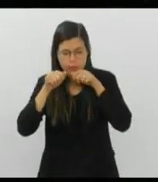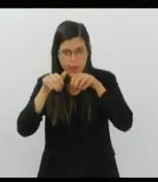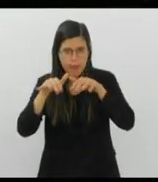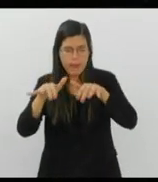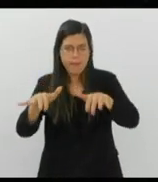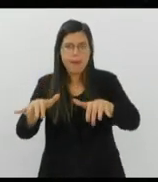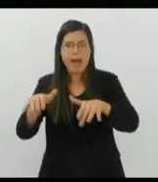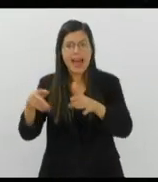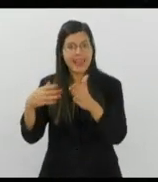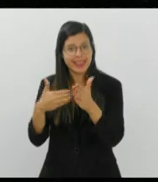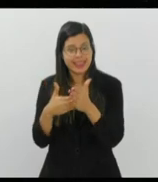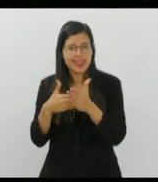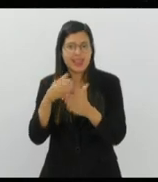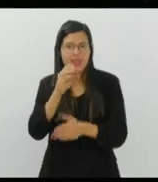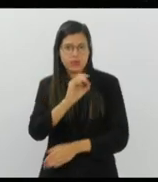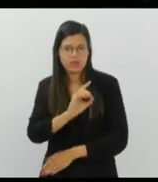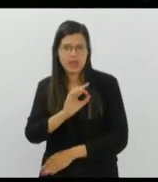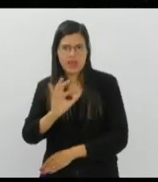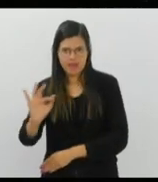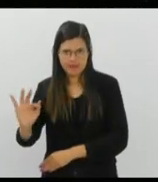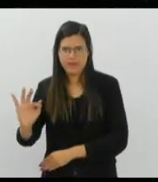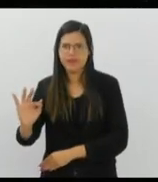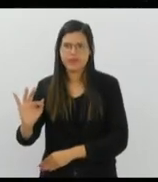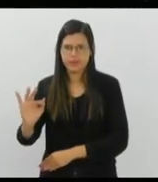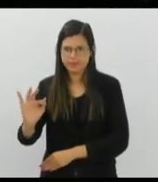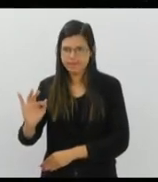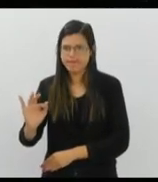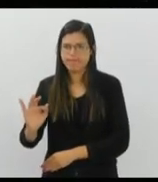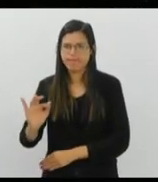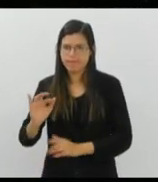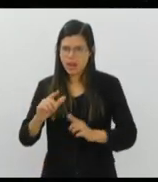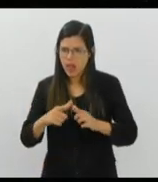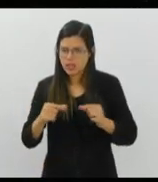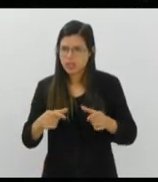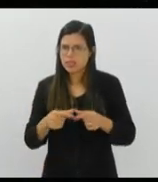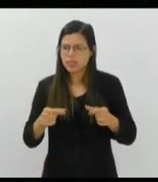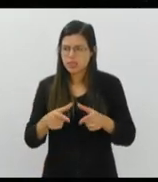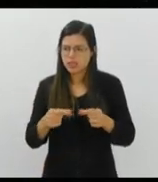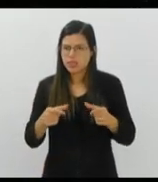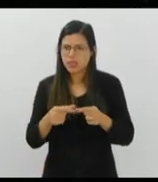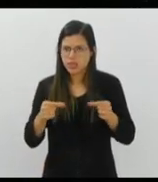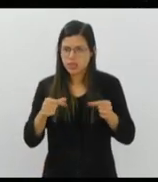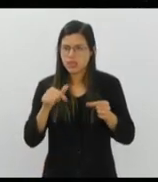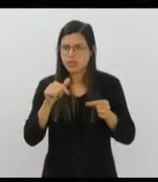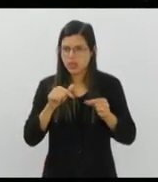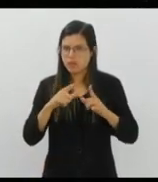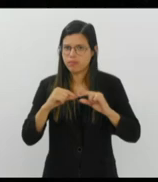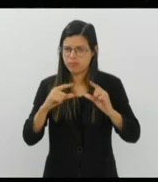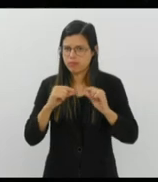Brasília. São números assustadores. Aqui no estado do Rio de Janeiro,